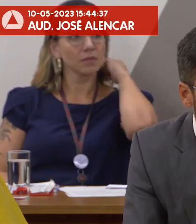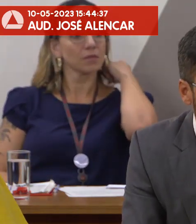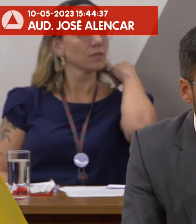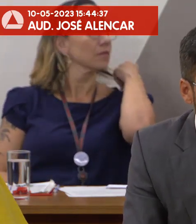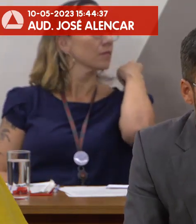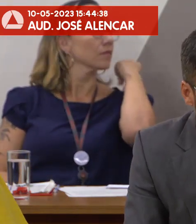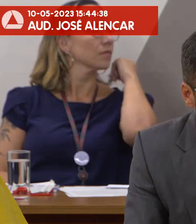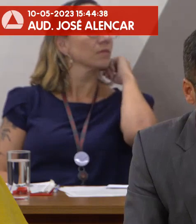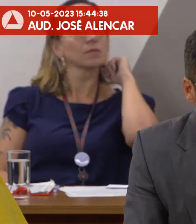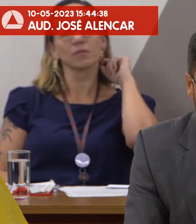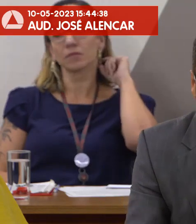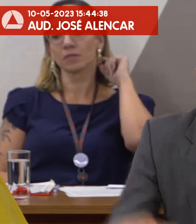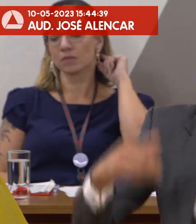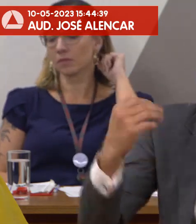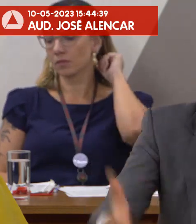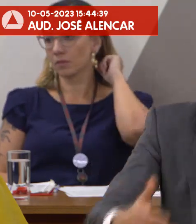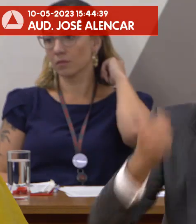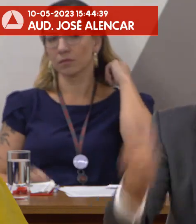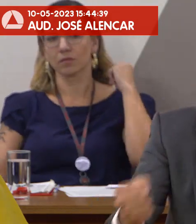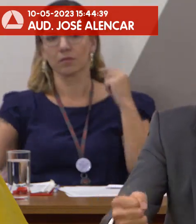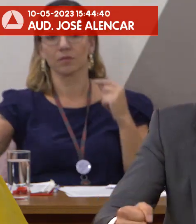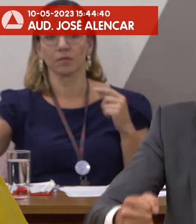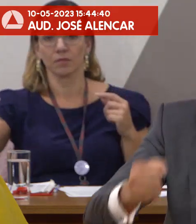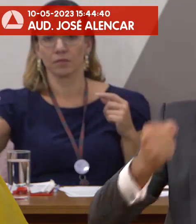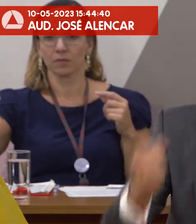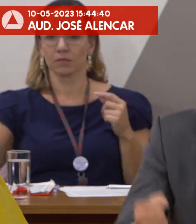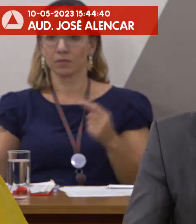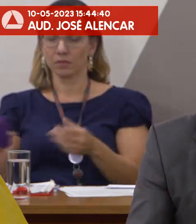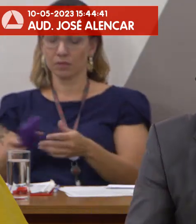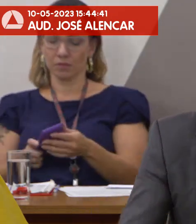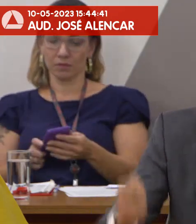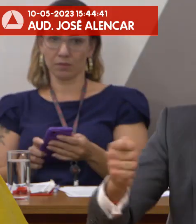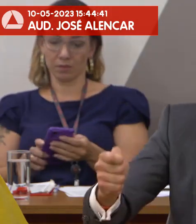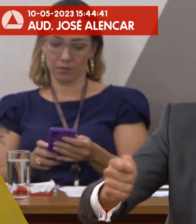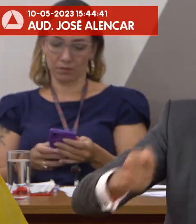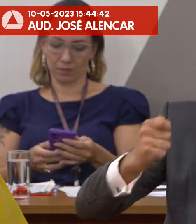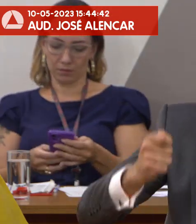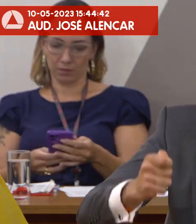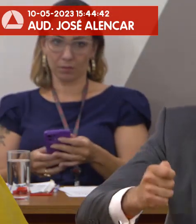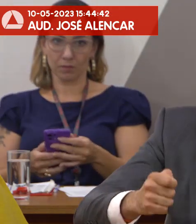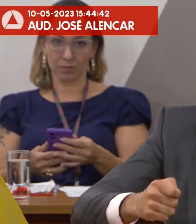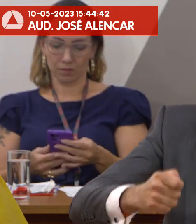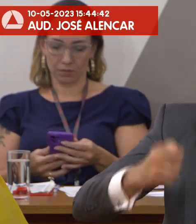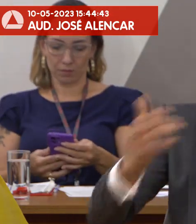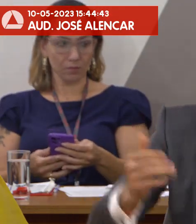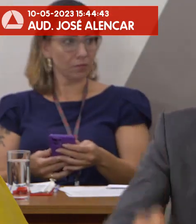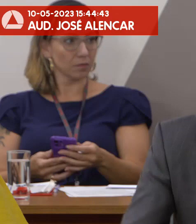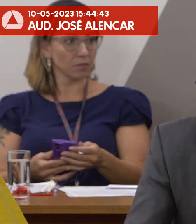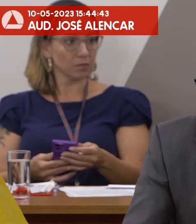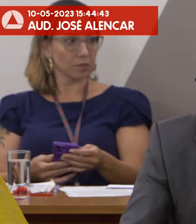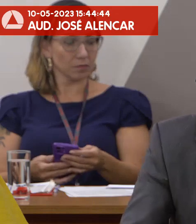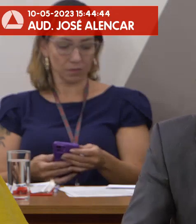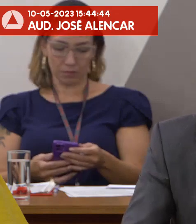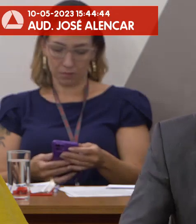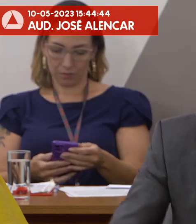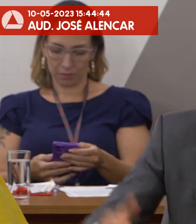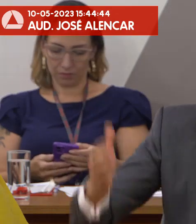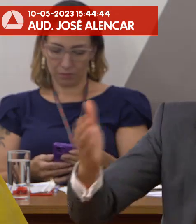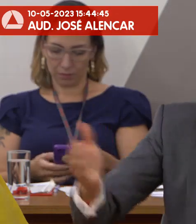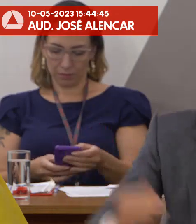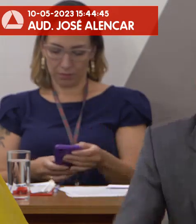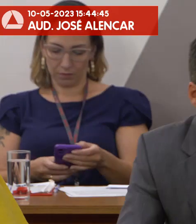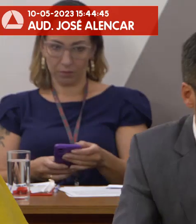entraram com a ação eu sei que no a fã de agir né Vocês foram muito sem um acompanhamento de um profissional